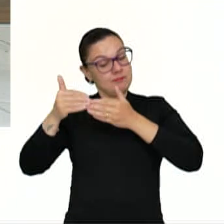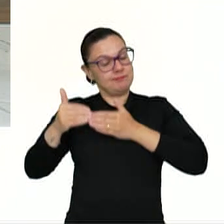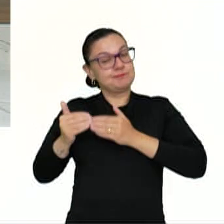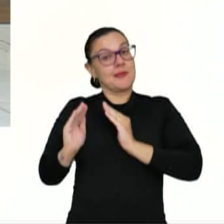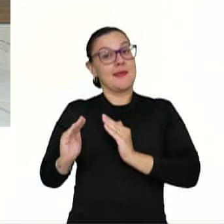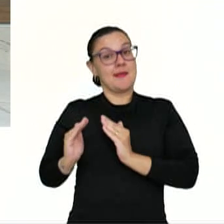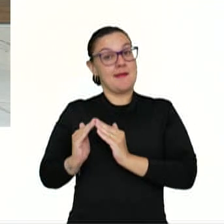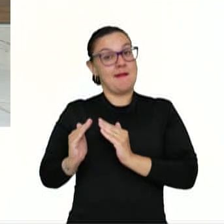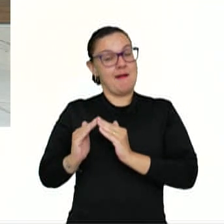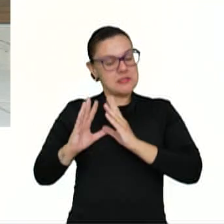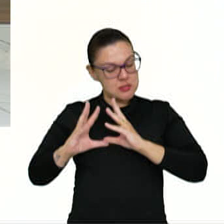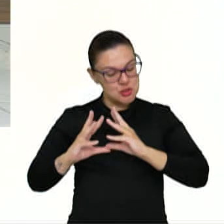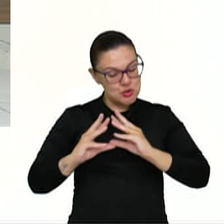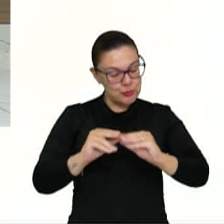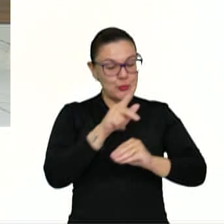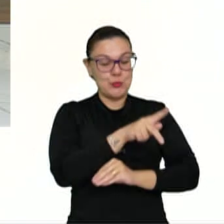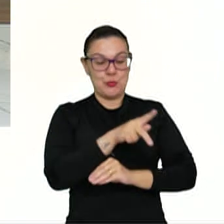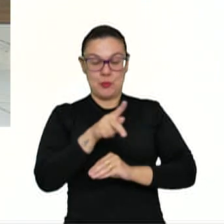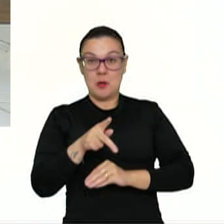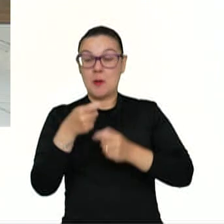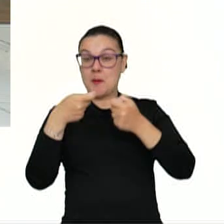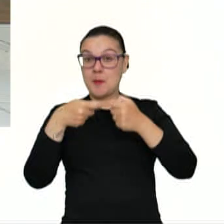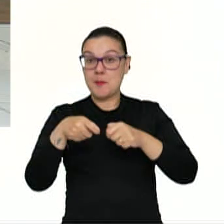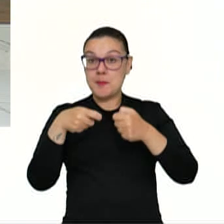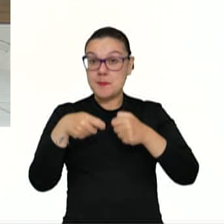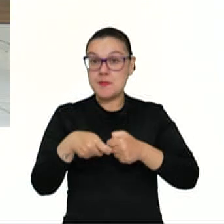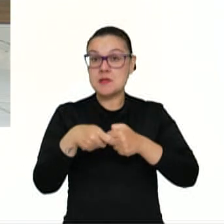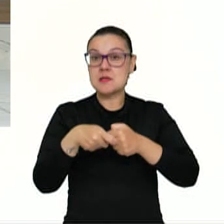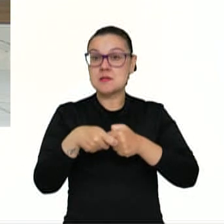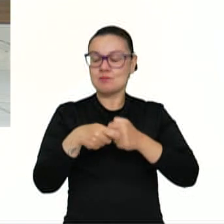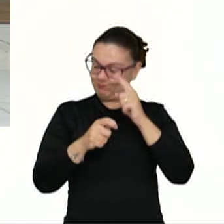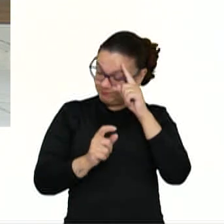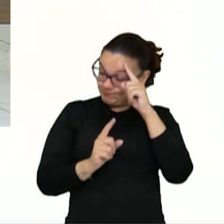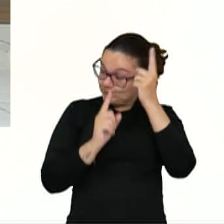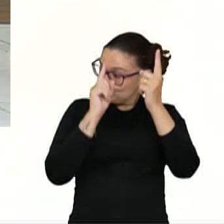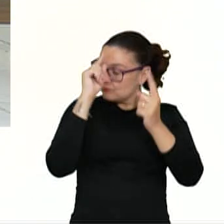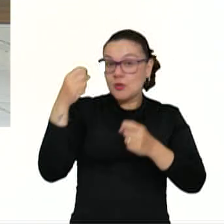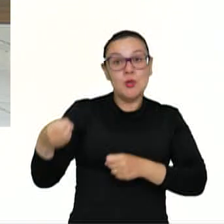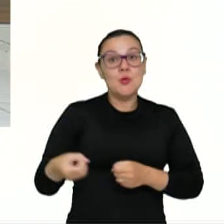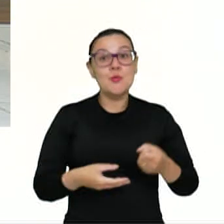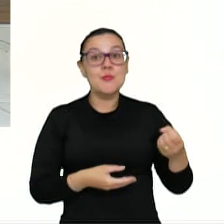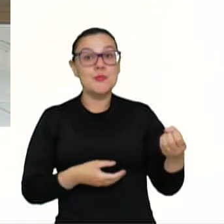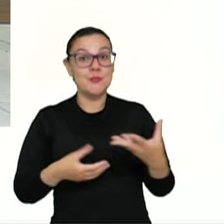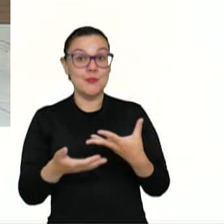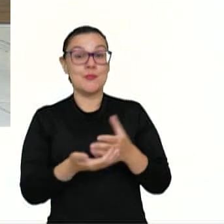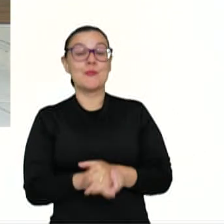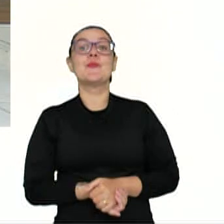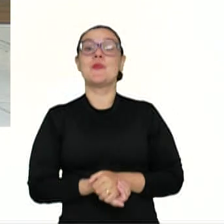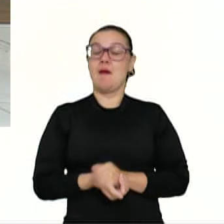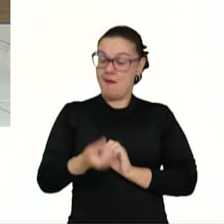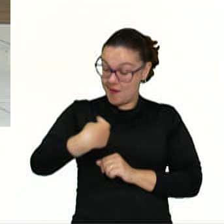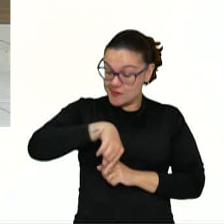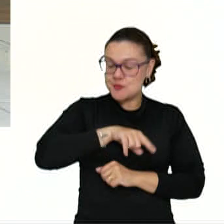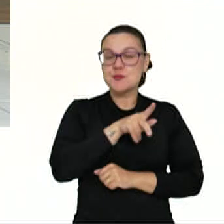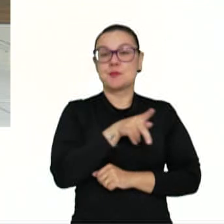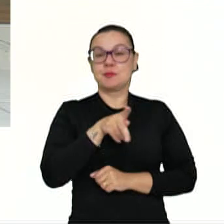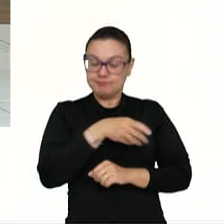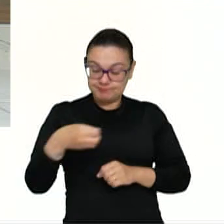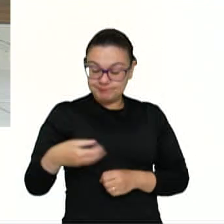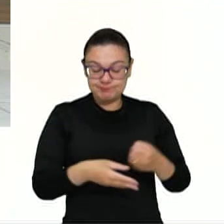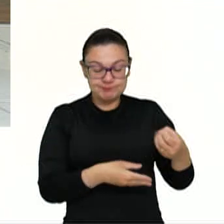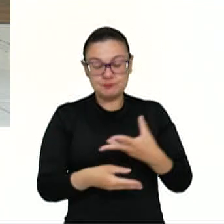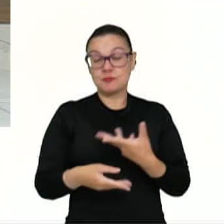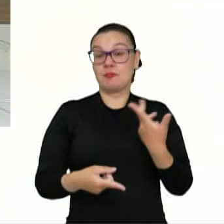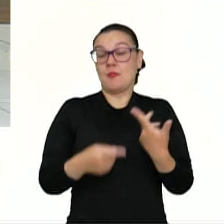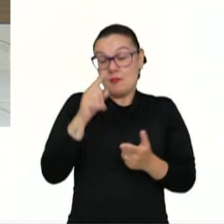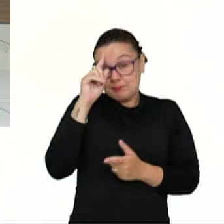e todos os nossos professores têm se reinventado. Né? Todos nós, professores, temos nos reinventado. E aqui